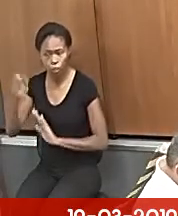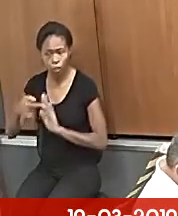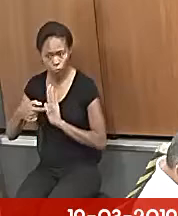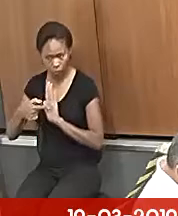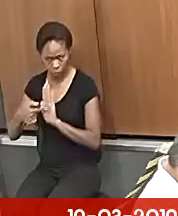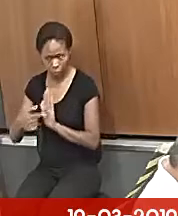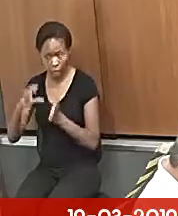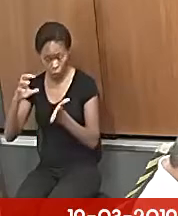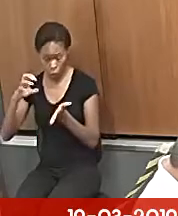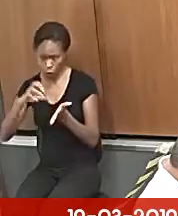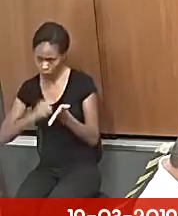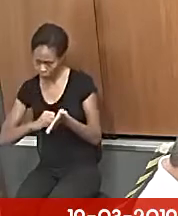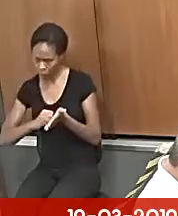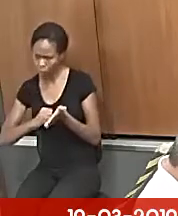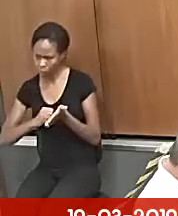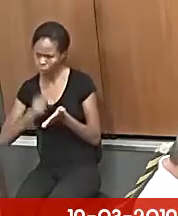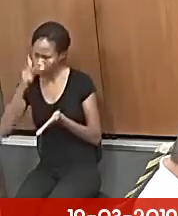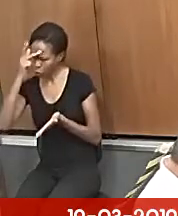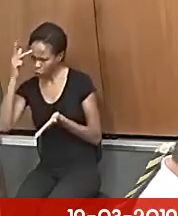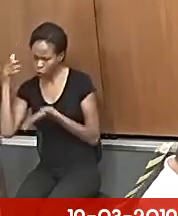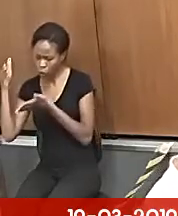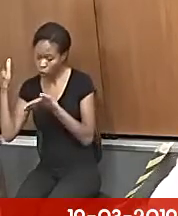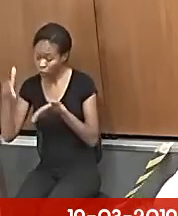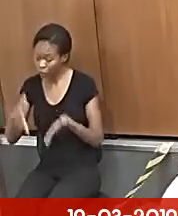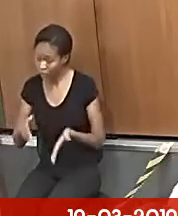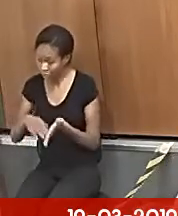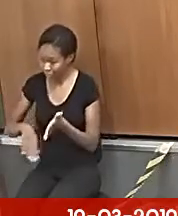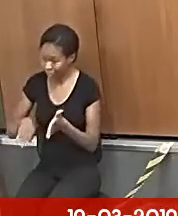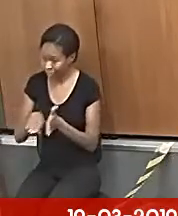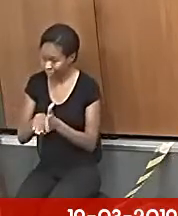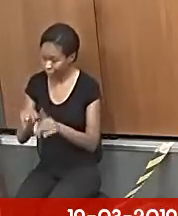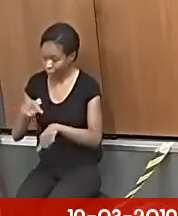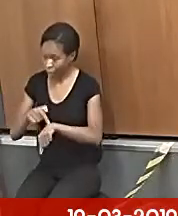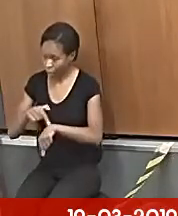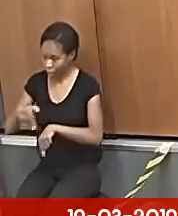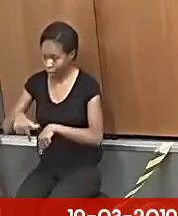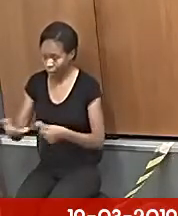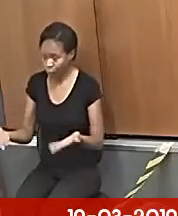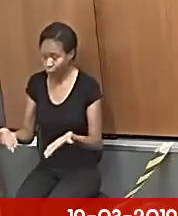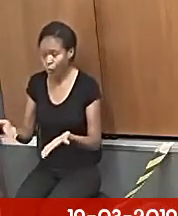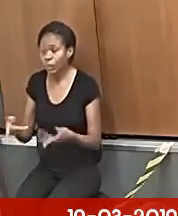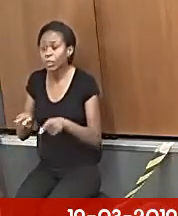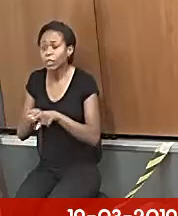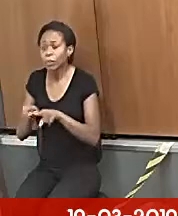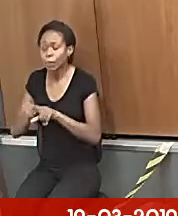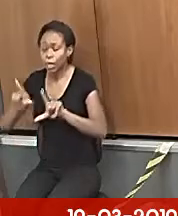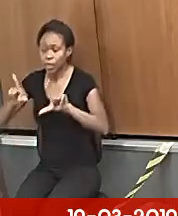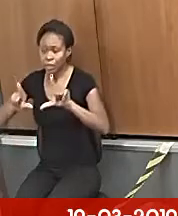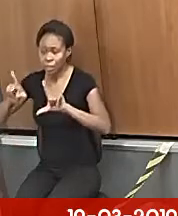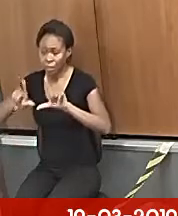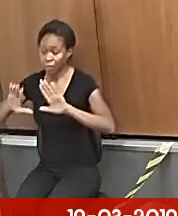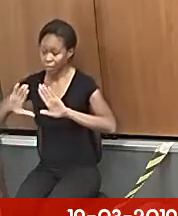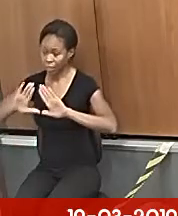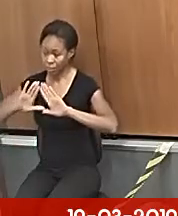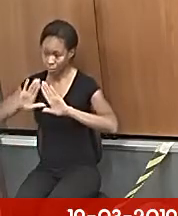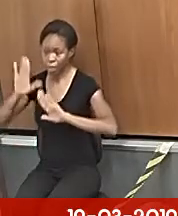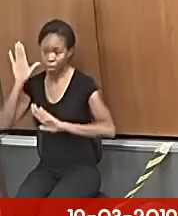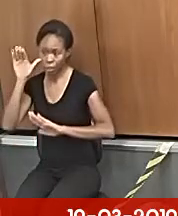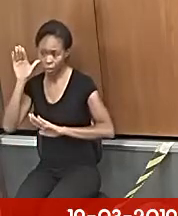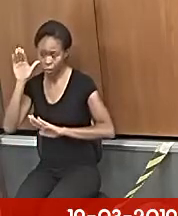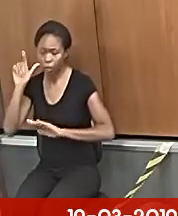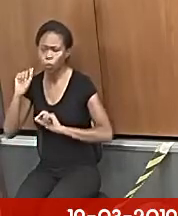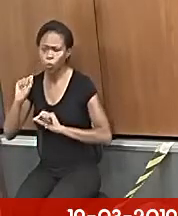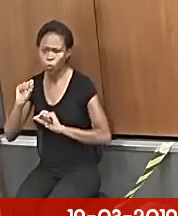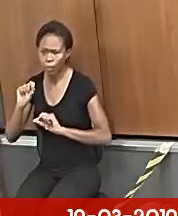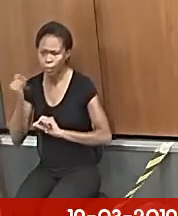quem está chegando agora o quem está nem através da tv assembléia nos vendo a importância